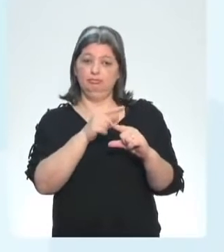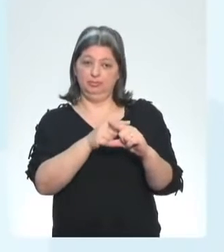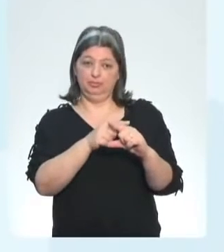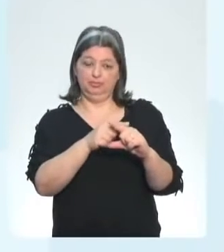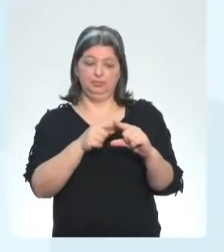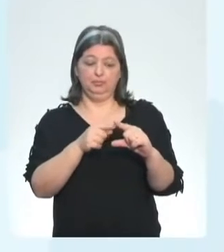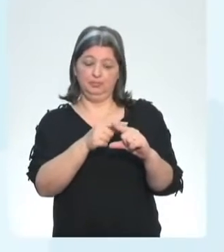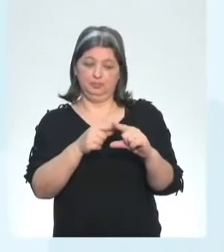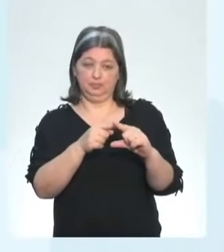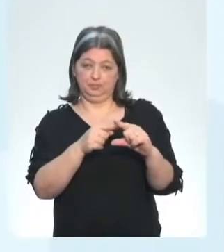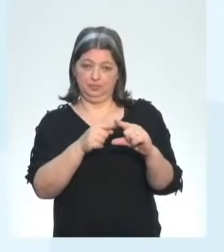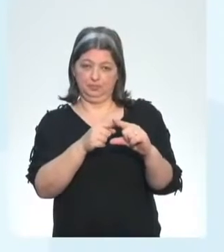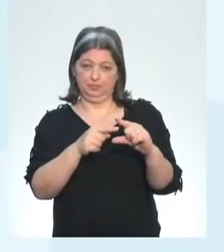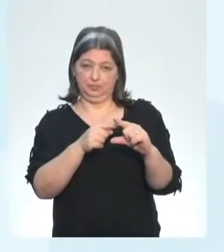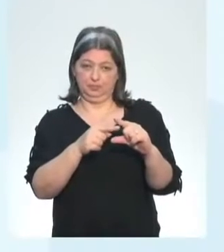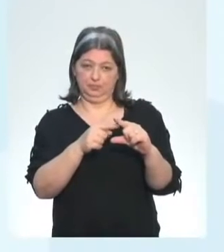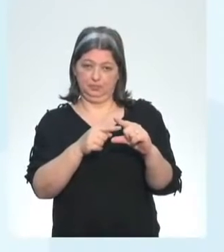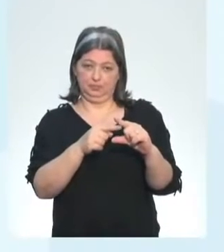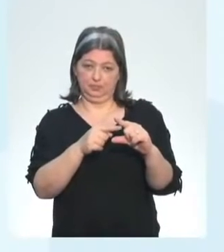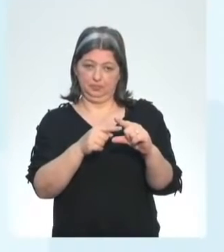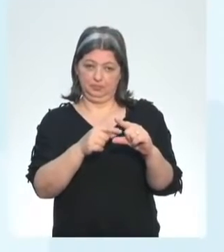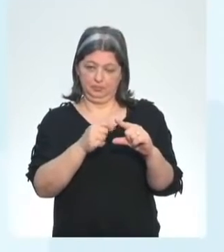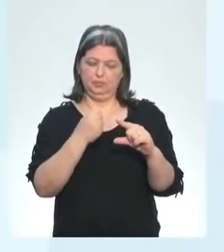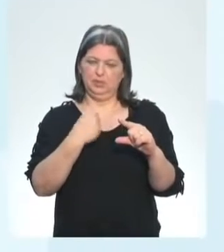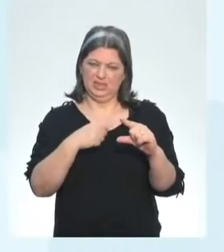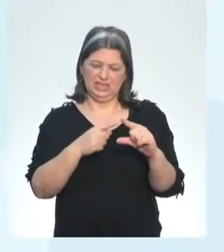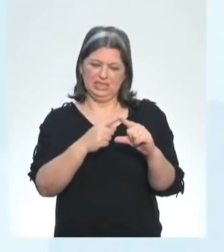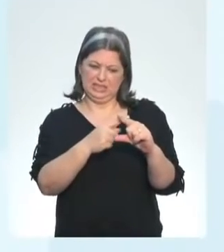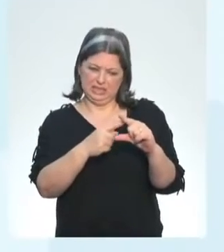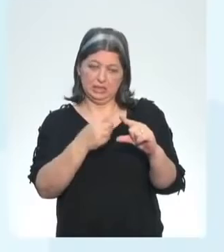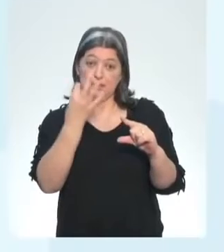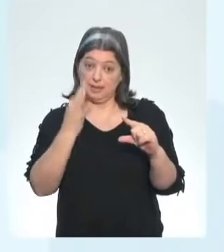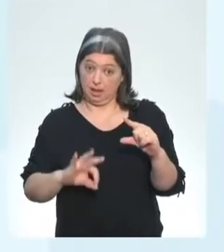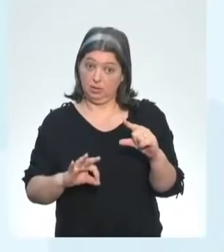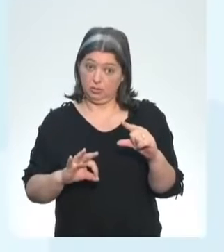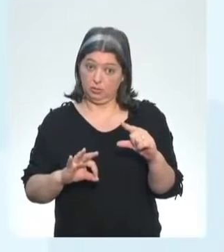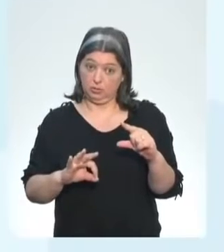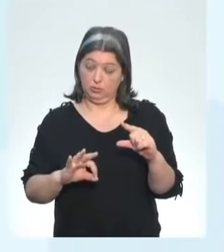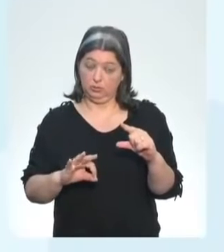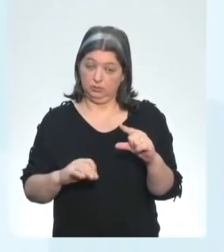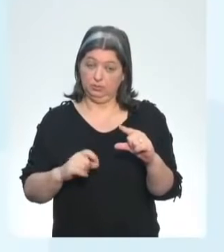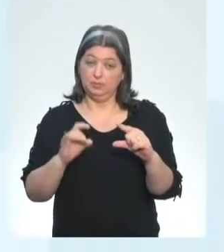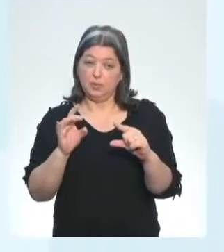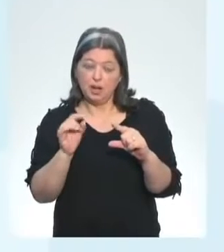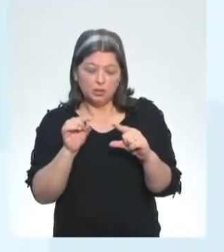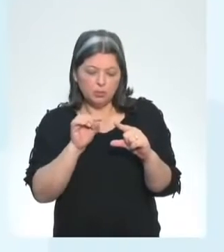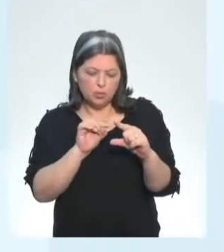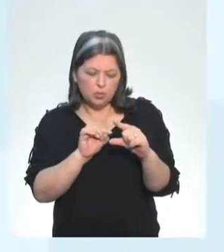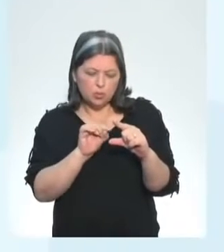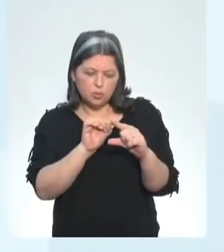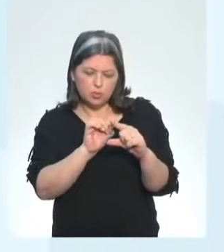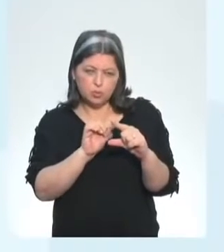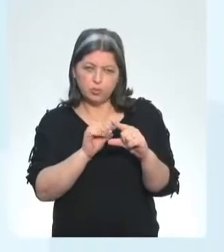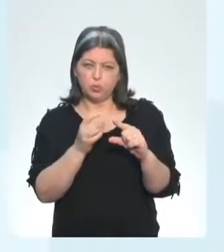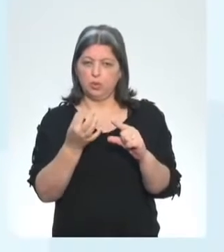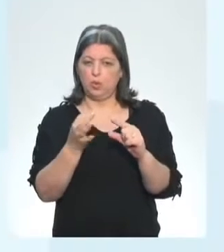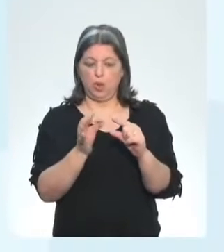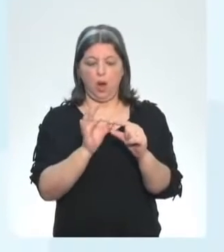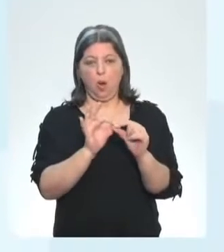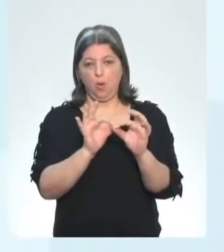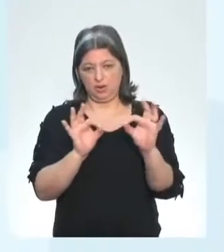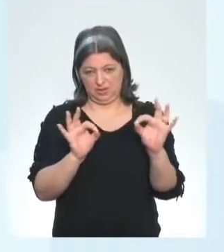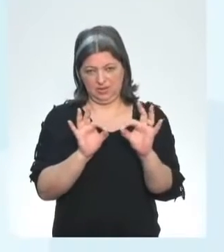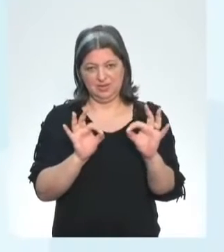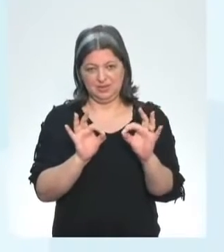esse. No meu caso aqui não ficou muito paralelo, mas tem que estar bem paralelo. Ou seja, cada pontinho daqui está a mesma distância do de lá, tá